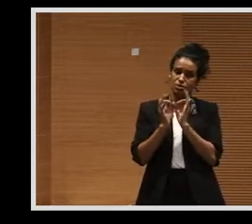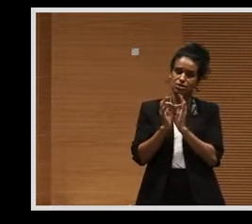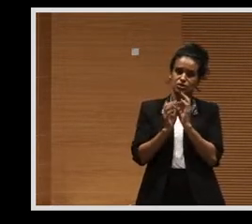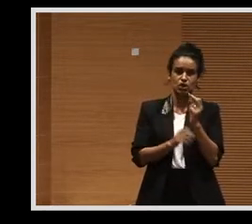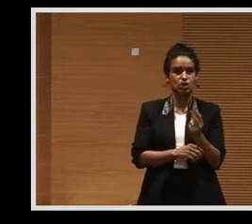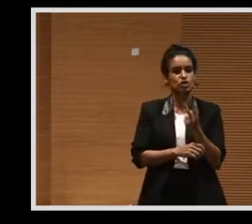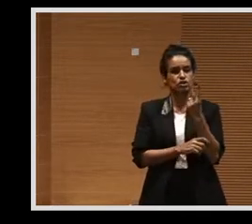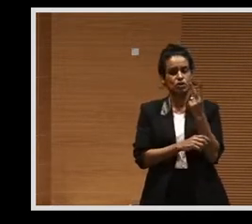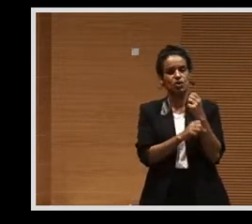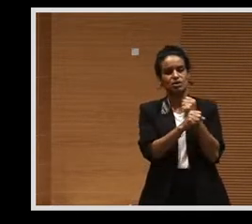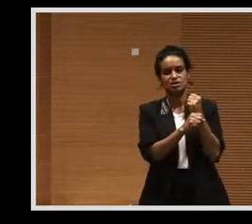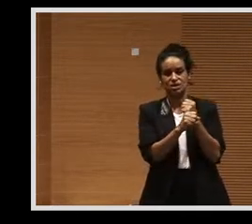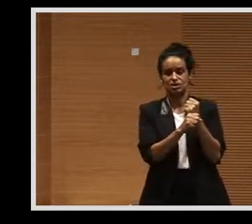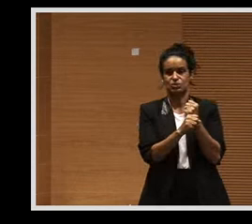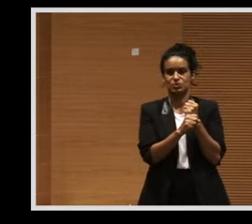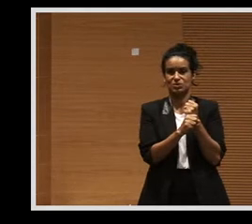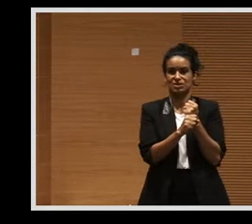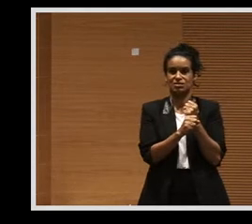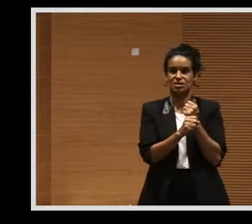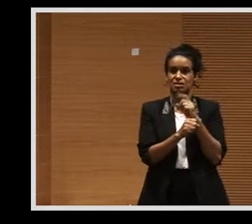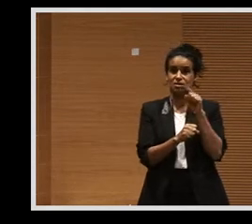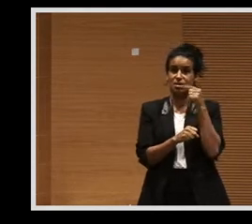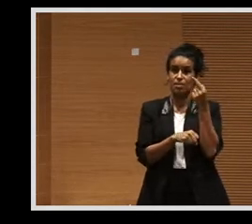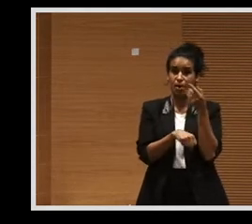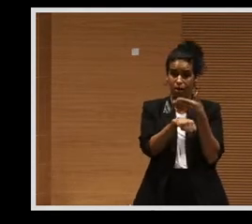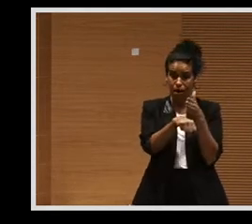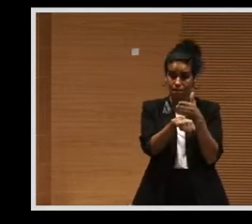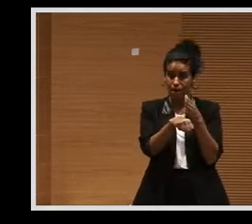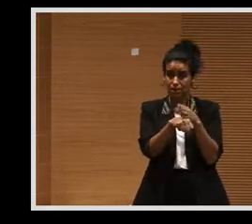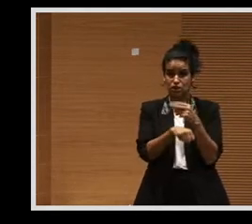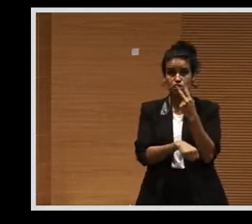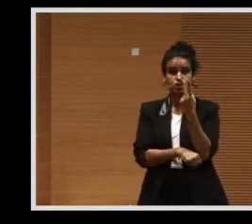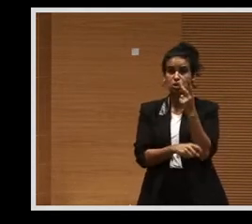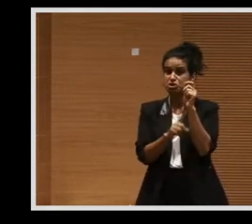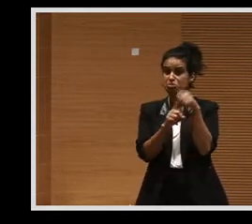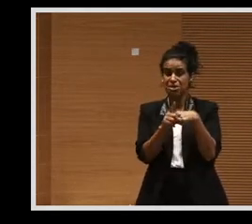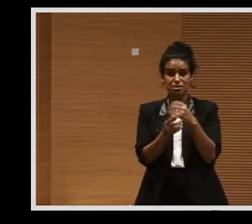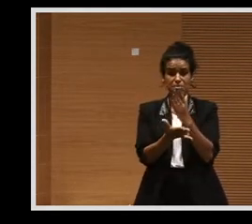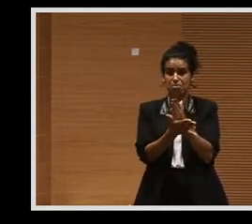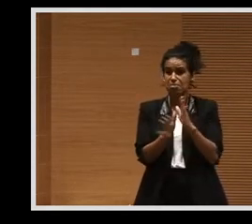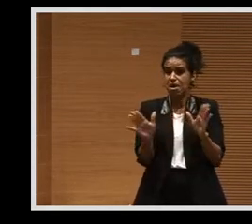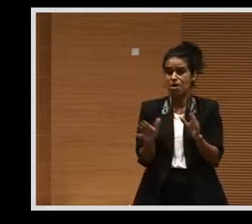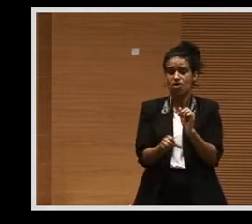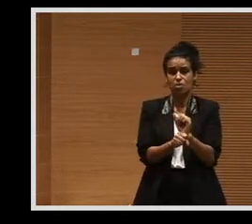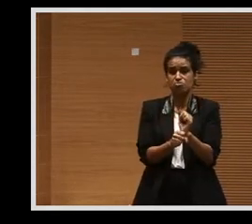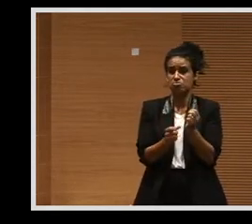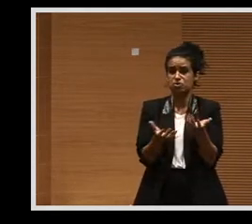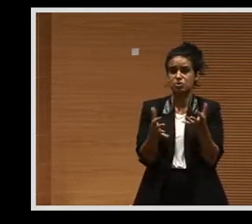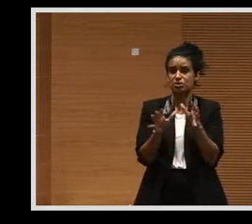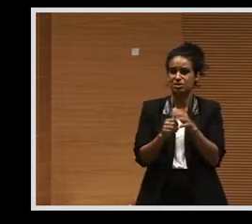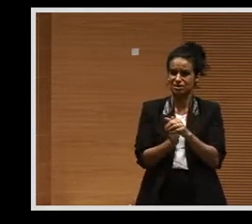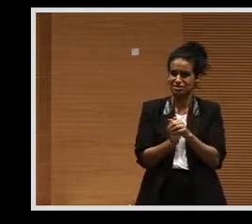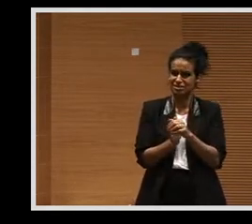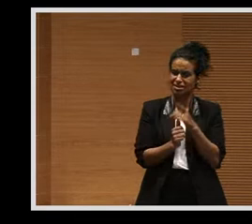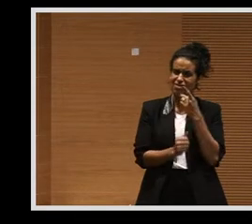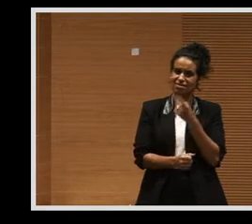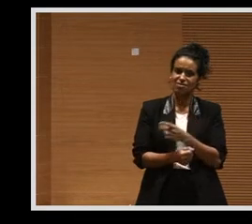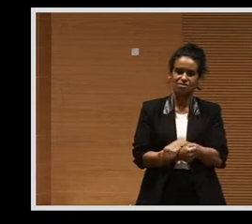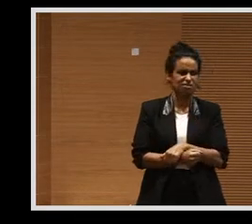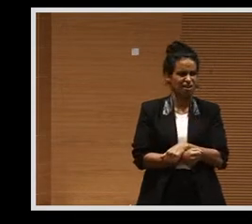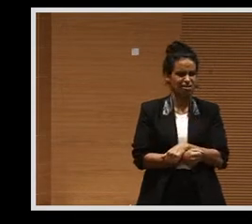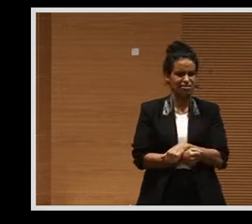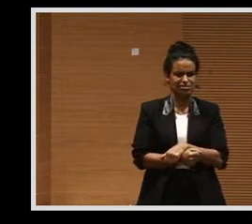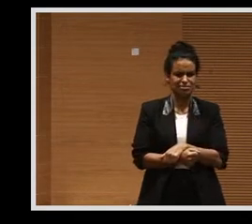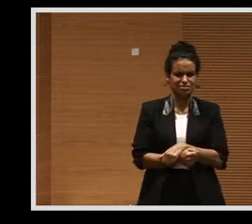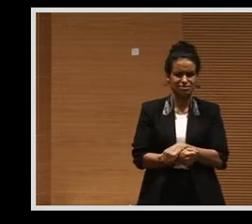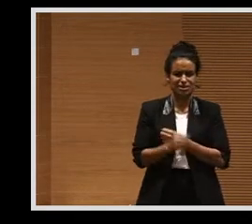depois parou, né? Mas a vida é intensa. Mas foi interessante. As pessoas... E elas estranham, os adolescentes estranham. Ok? Estão me